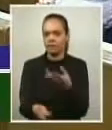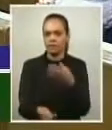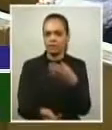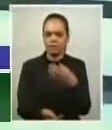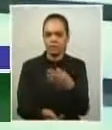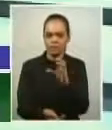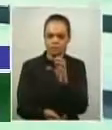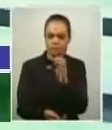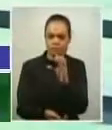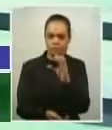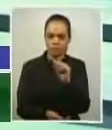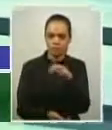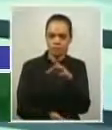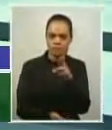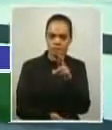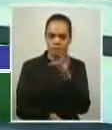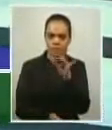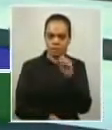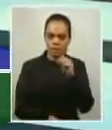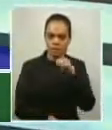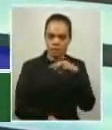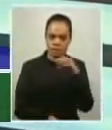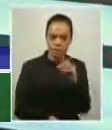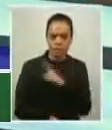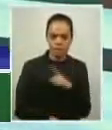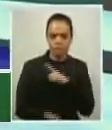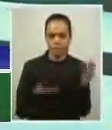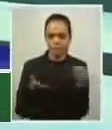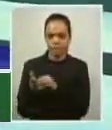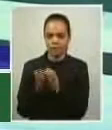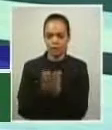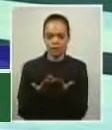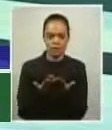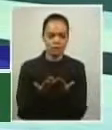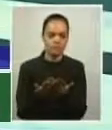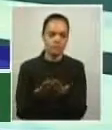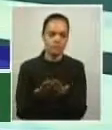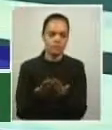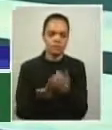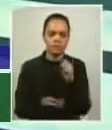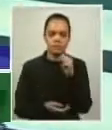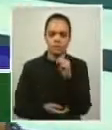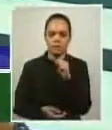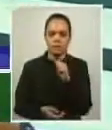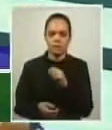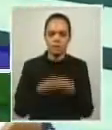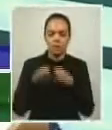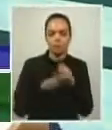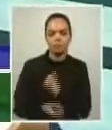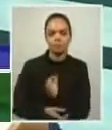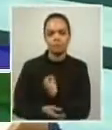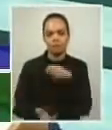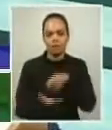kartismo está presente no magnífico livro de Frederick engels a situação da classe trabalhadora na